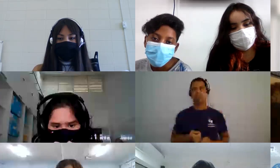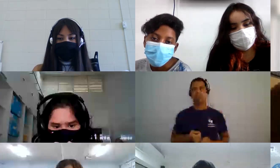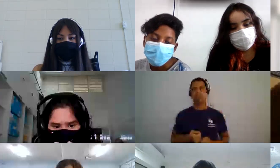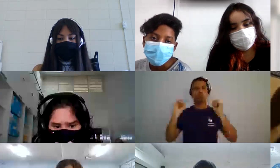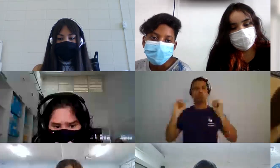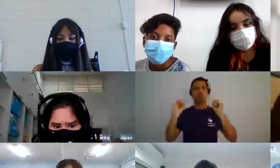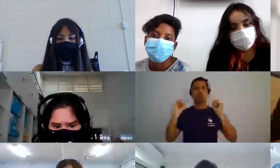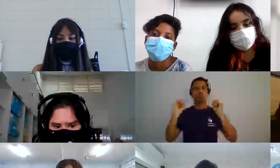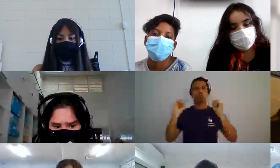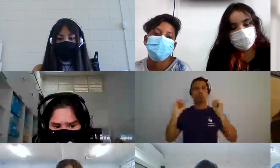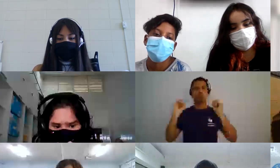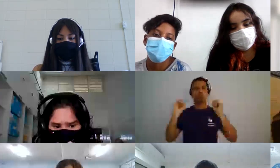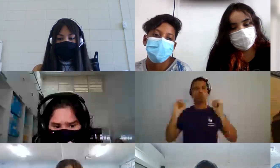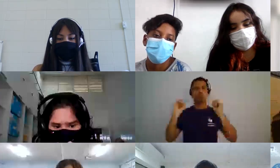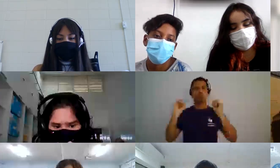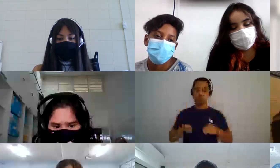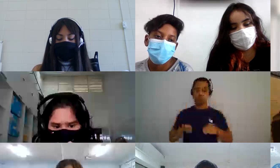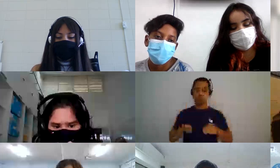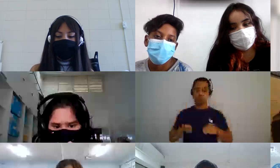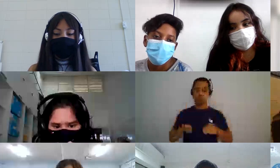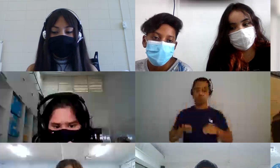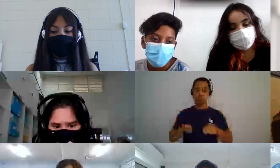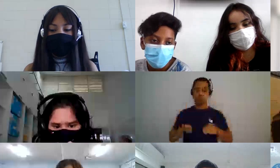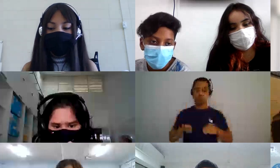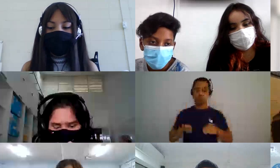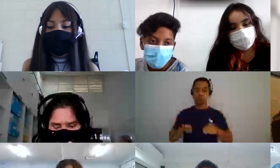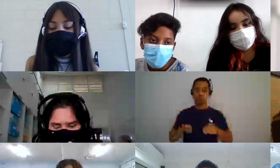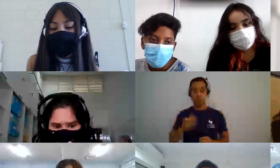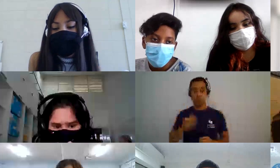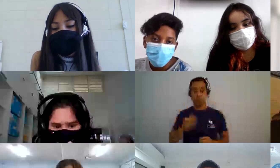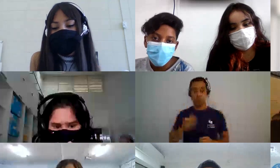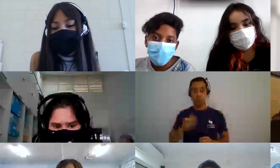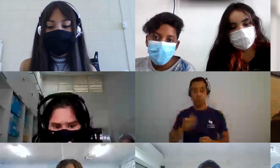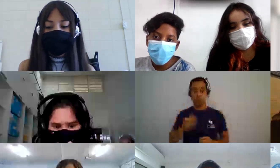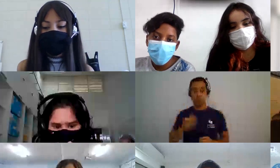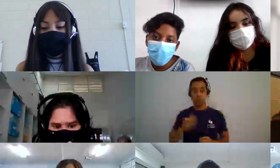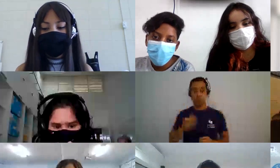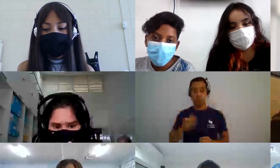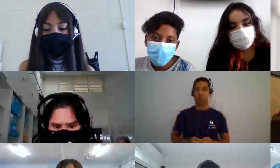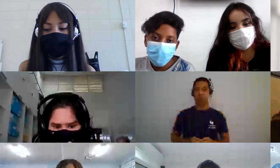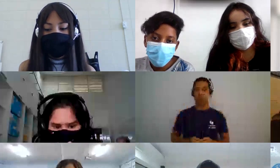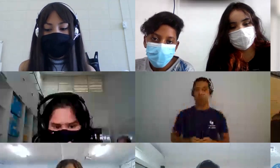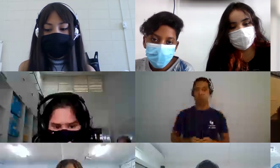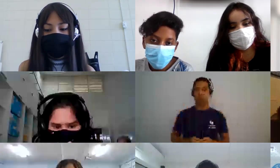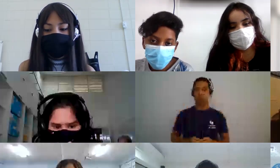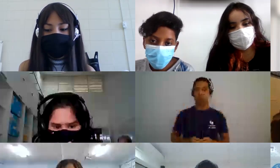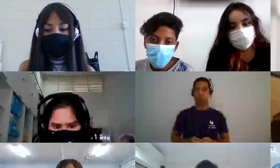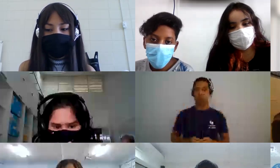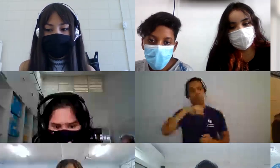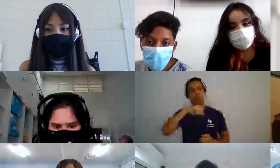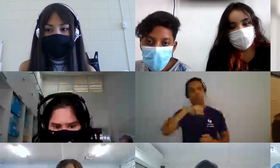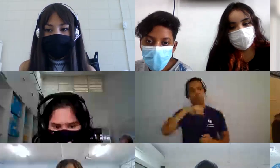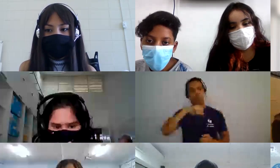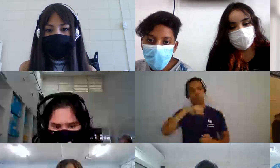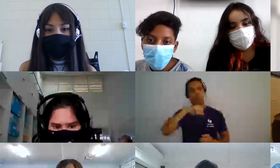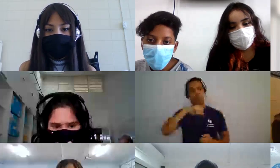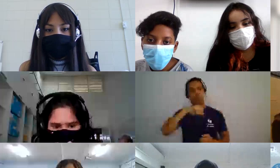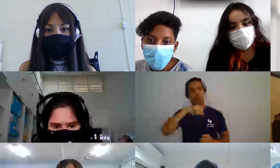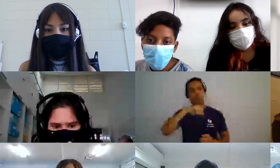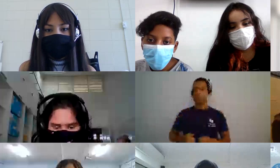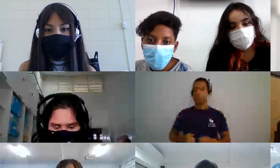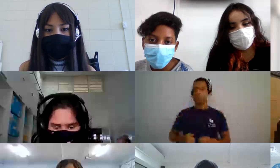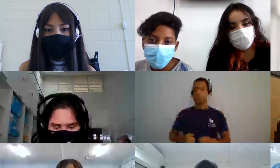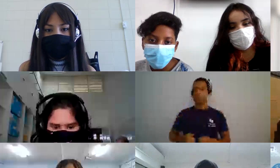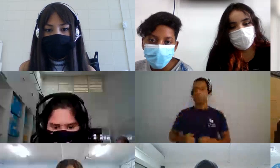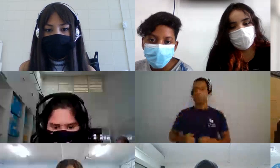acontecendo comigo. Não sei se já aconteceu essa cena de a tua mãe te levar você em algum lugar, uma festa, por exemplo. Talvez não tenha ainda, que